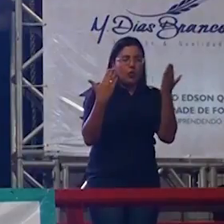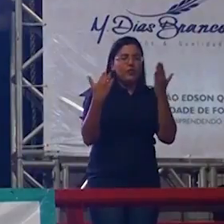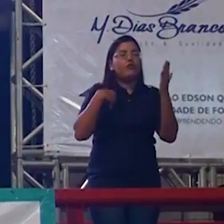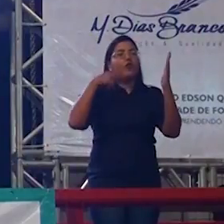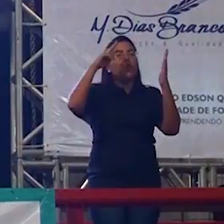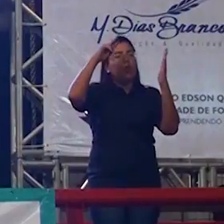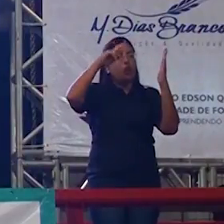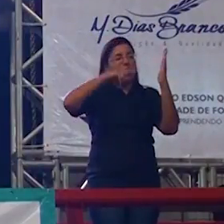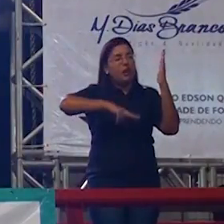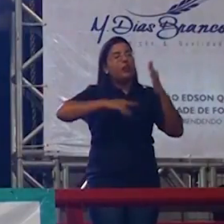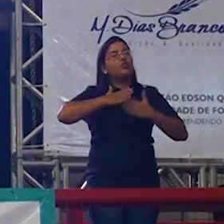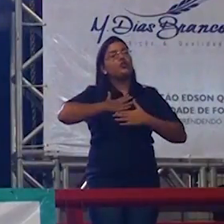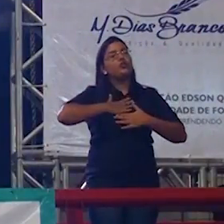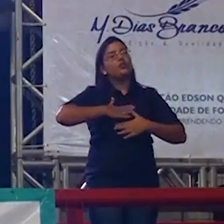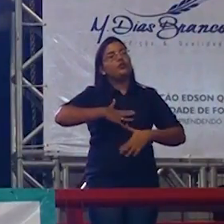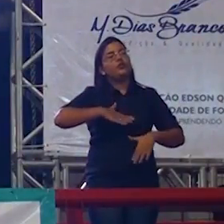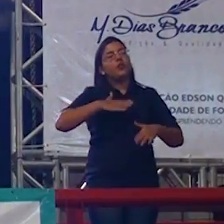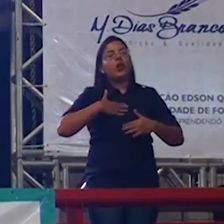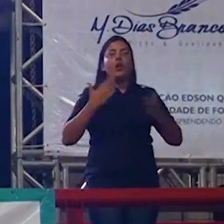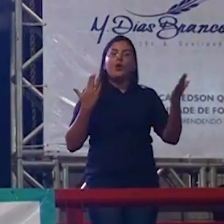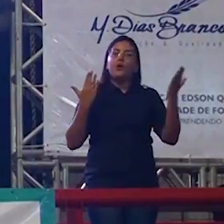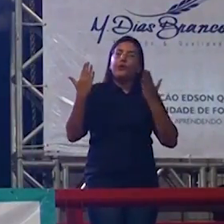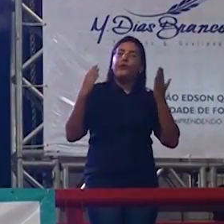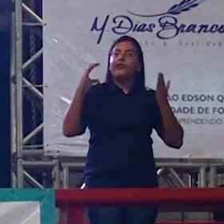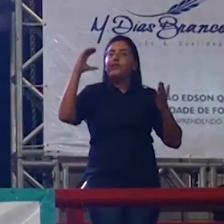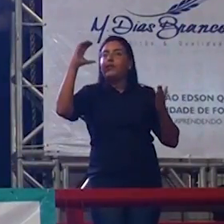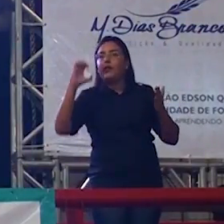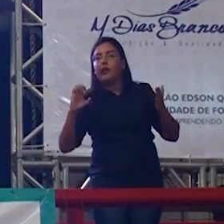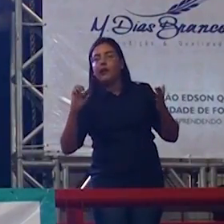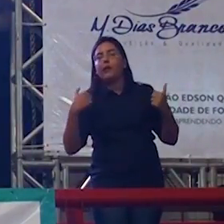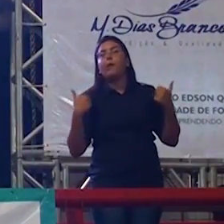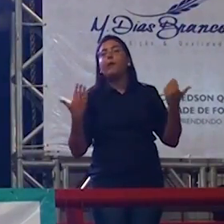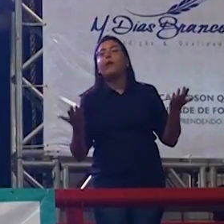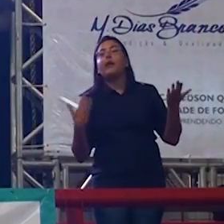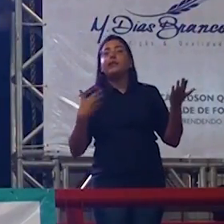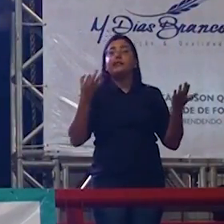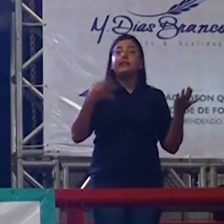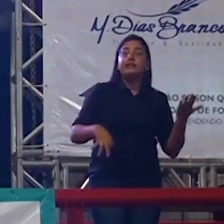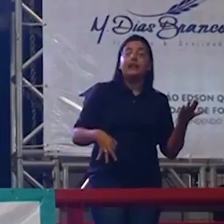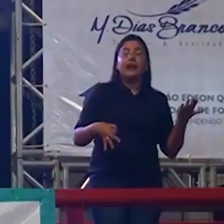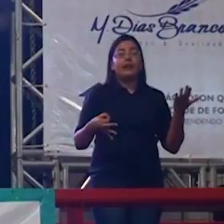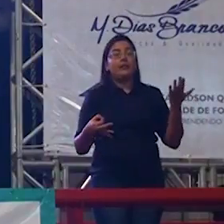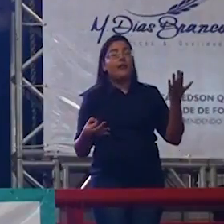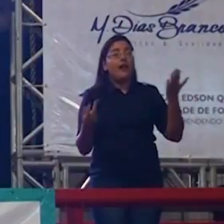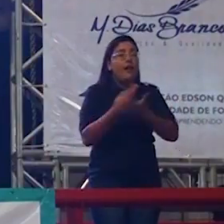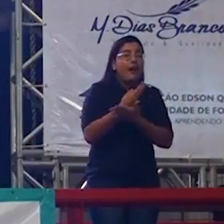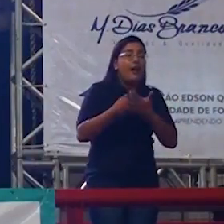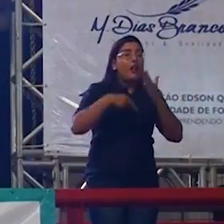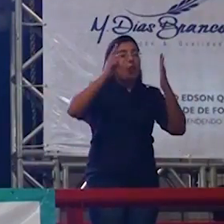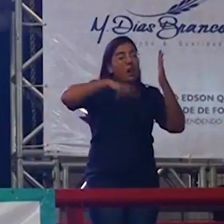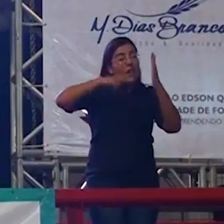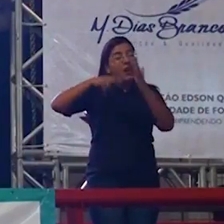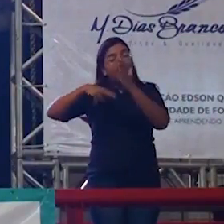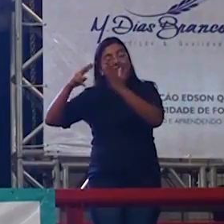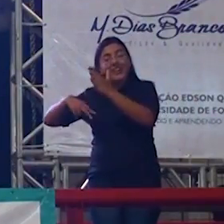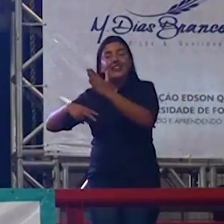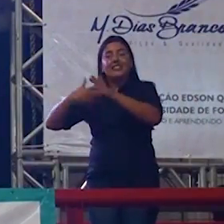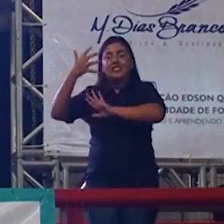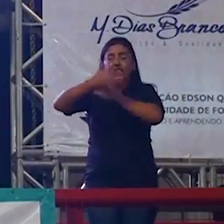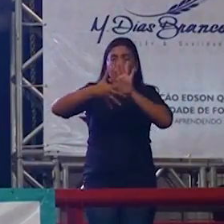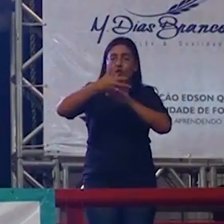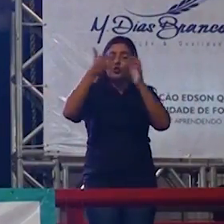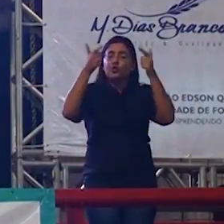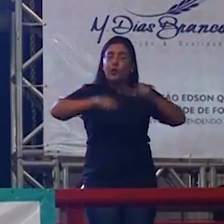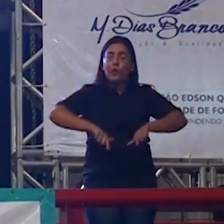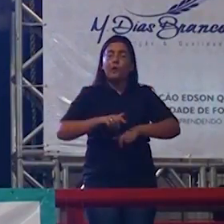ler de novo, com calma agora. Meu Deus, eu fiquei em dúvida entre o C e o E. Qual é aqui? Qual é o que está mais próximo? Eu leio a pergunta de novo, leio o texto de